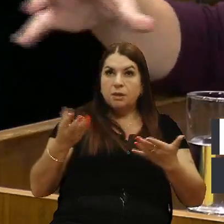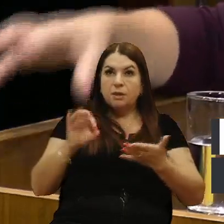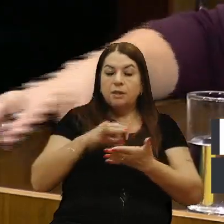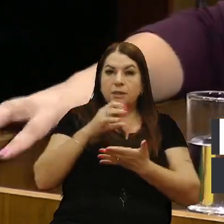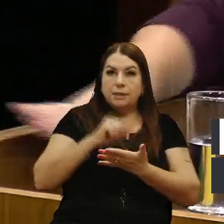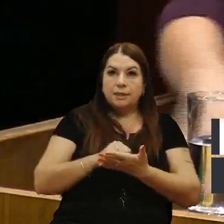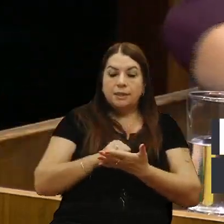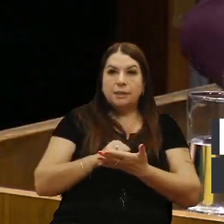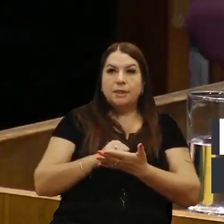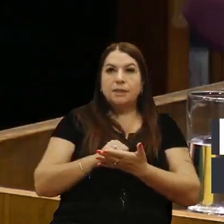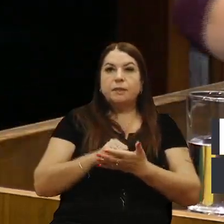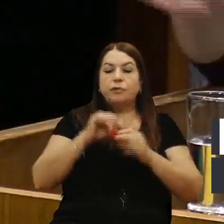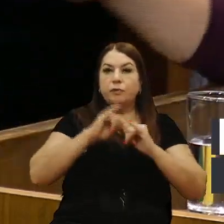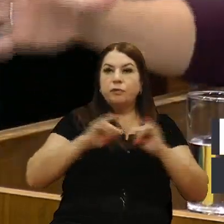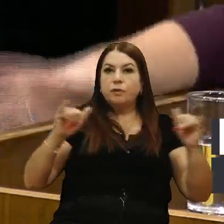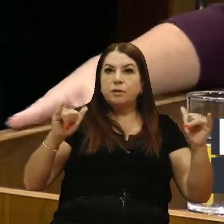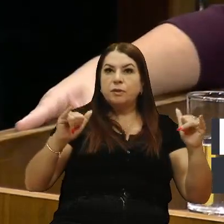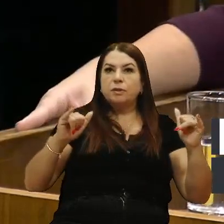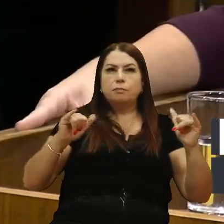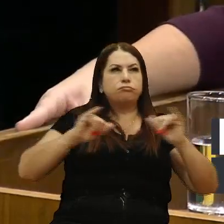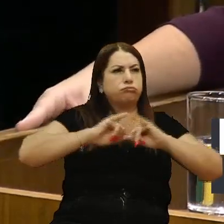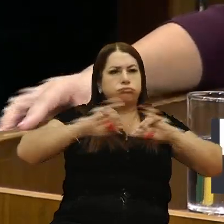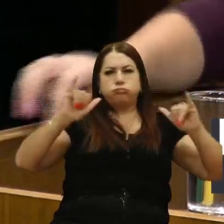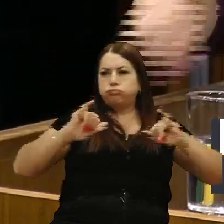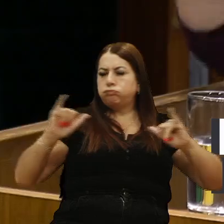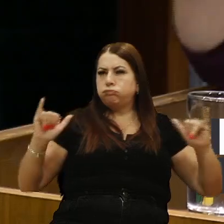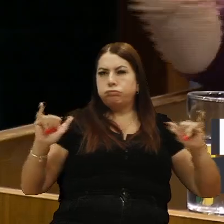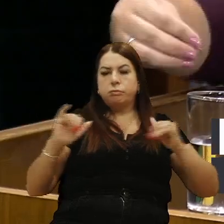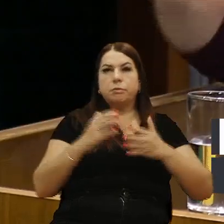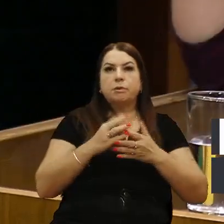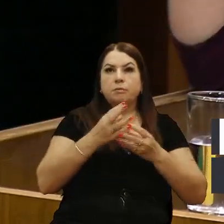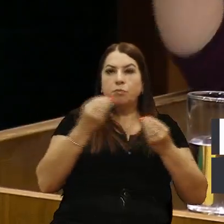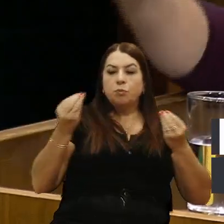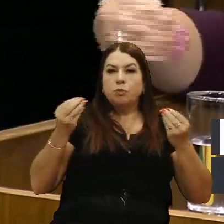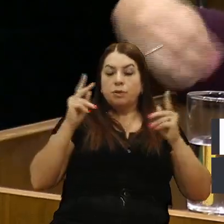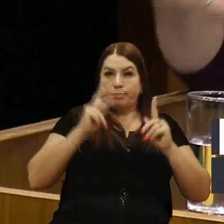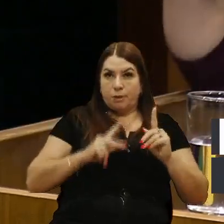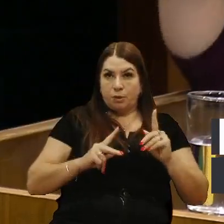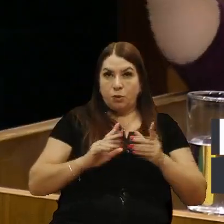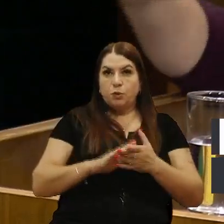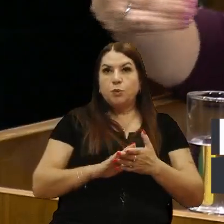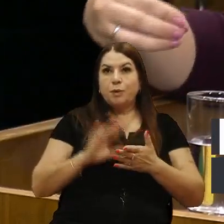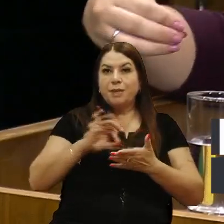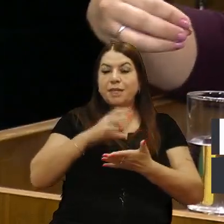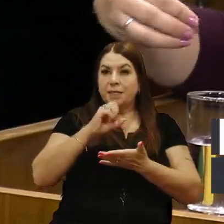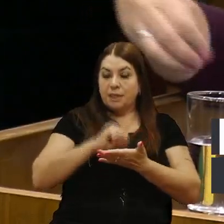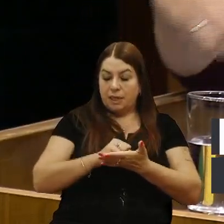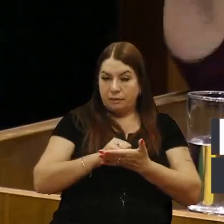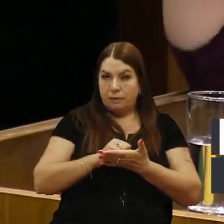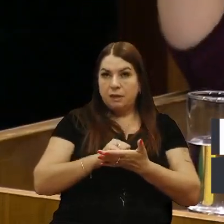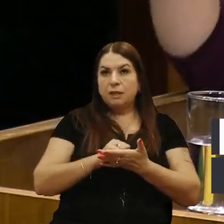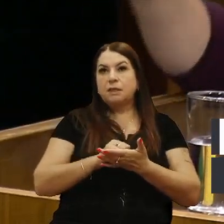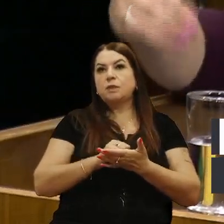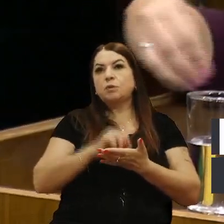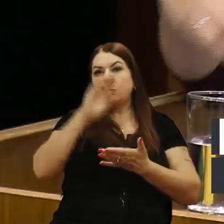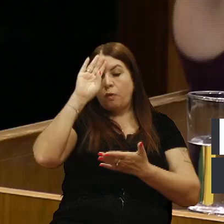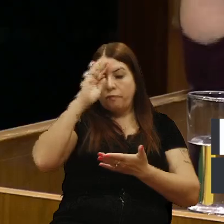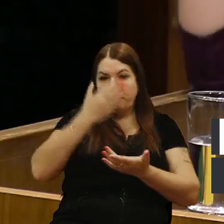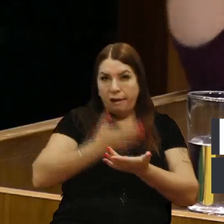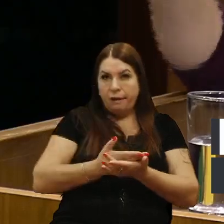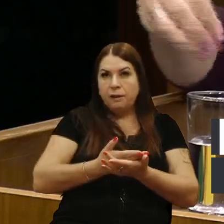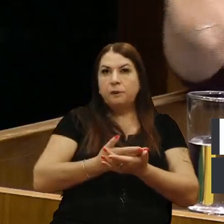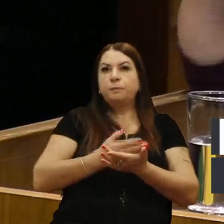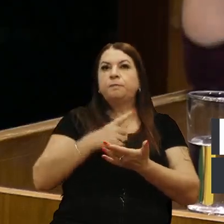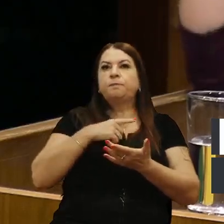inscrição foi anunciada aos 4 cantos da nossa cidade. Muitas pessoas se inscreveram, confiaram nisso. Foi